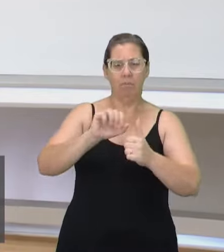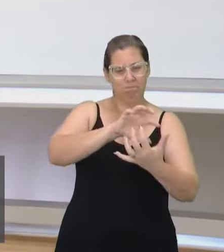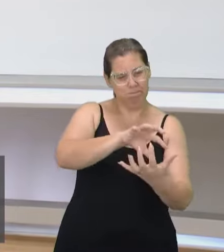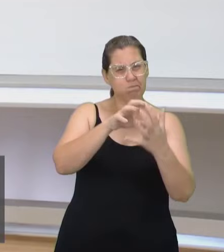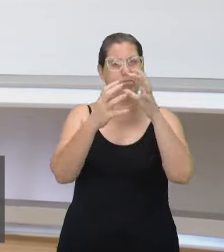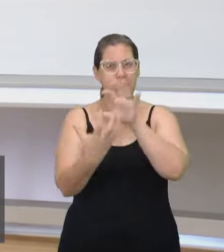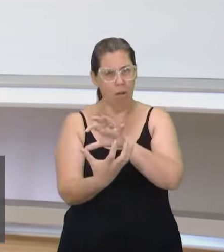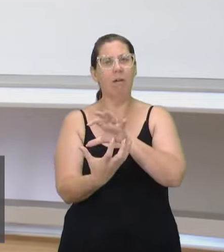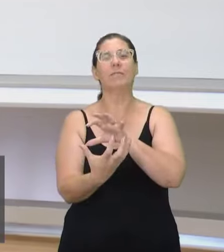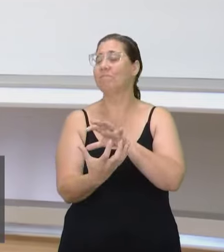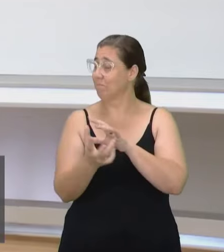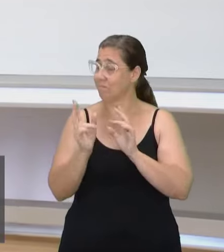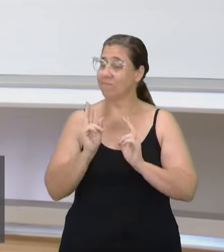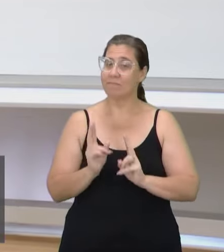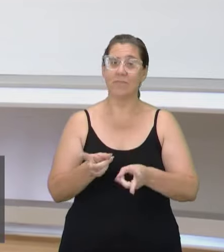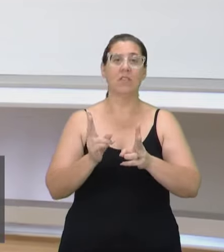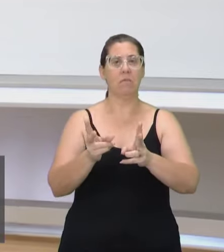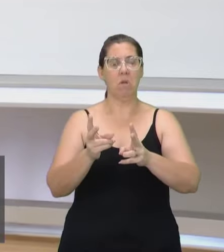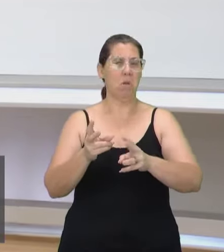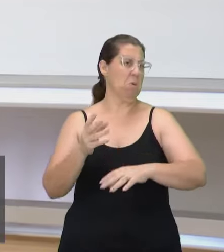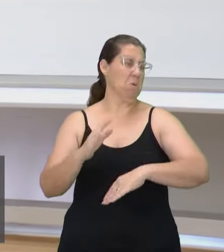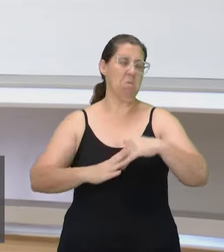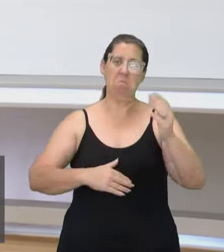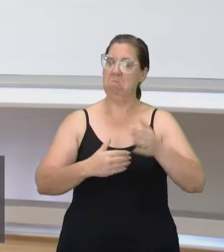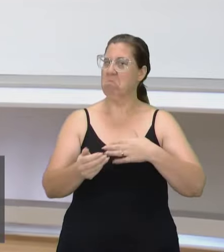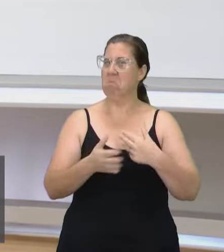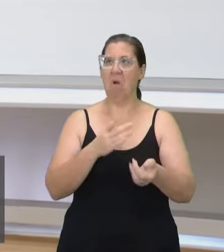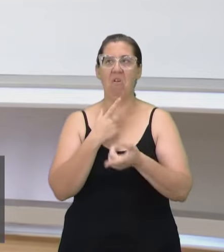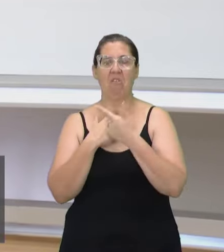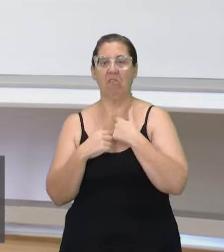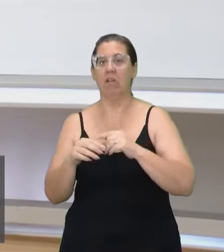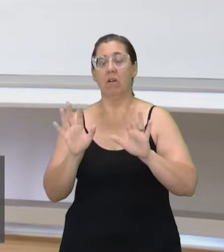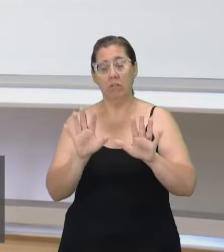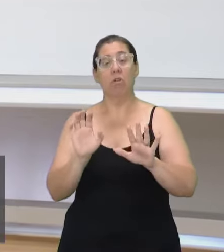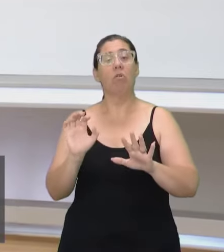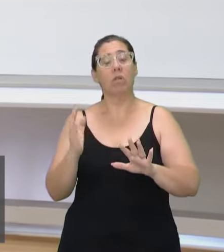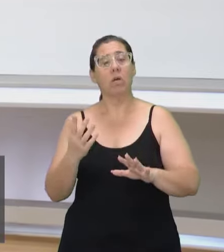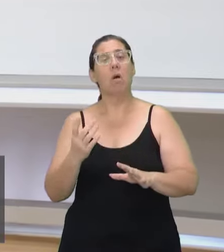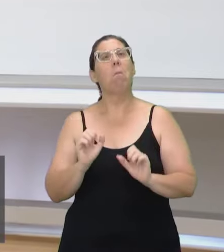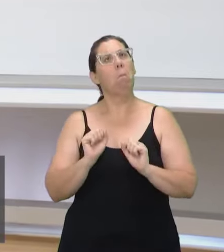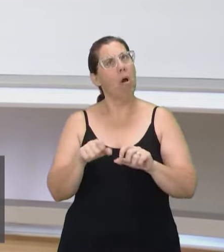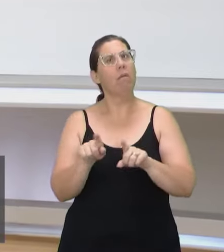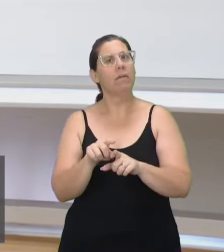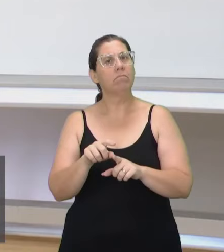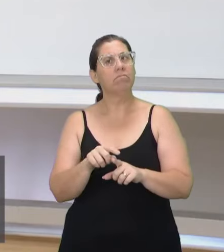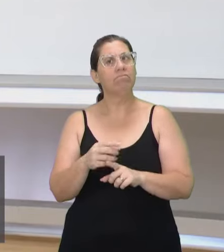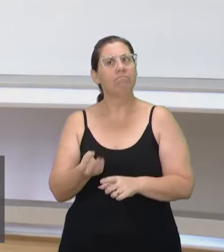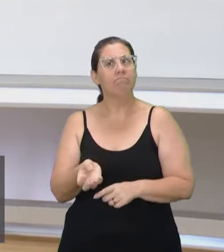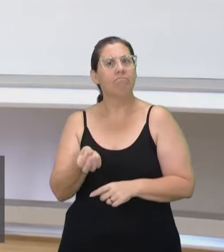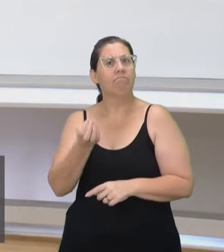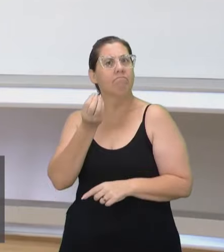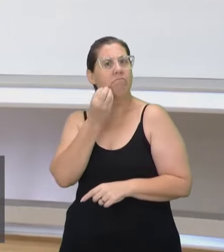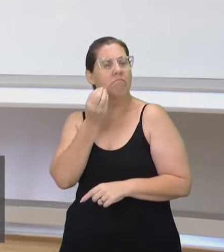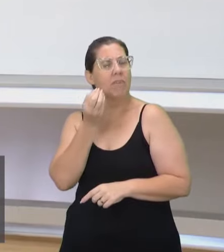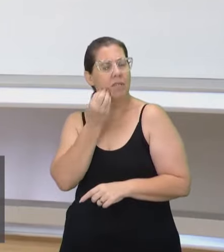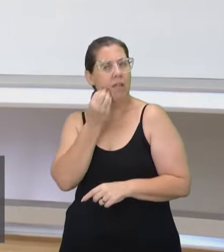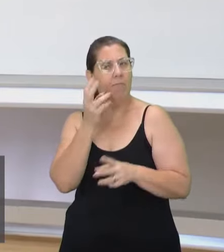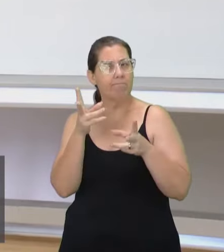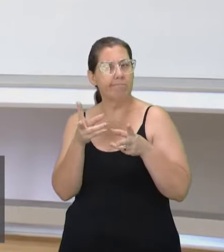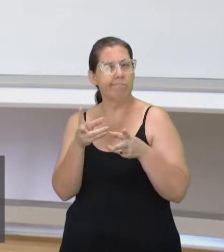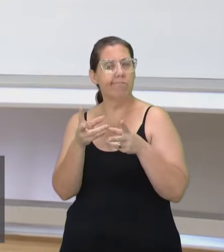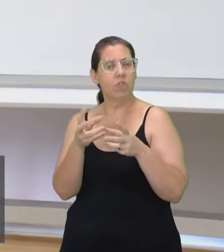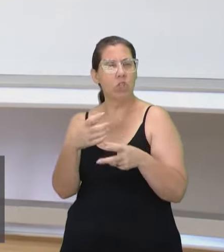acontece independentemente da nossa vontade, da mesma forma que isso ocorre, a gente pode experimentar também algumas mudanças no nosso